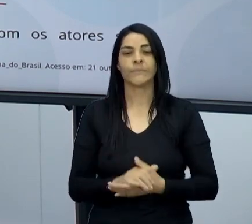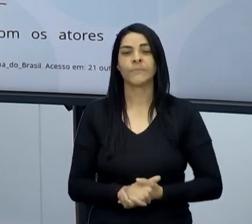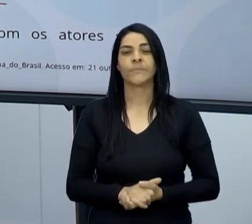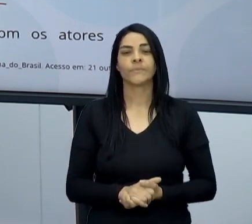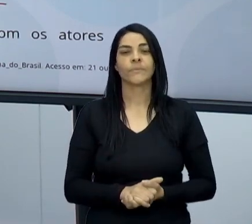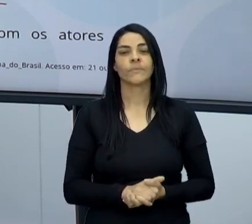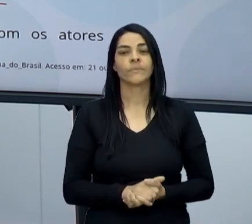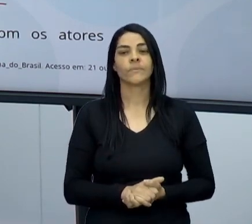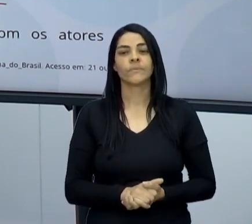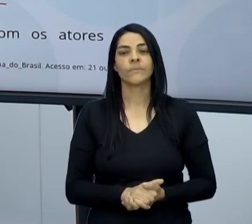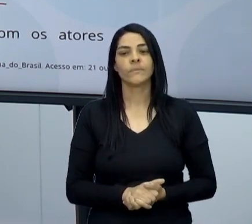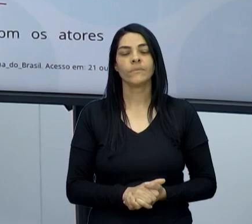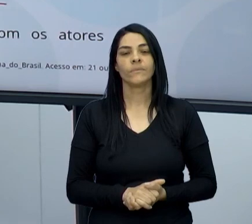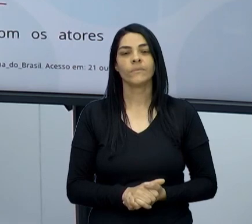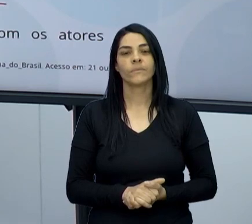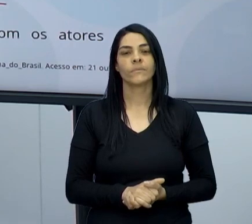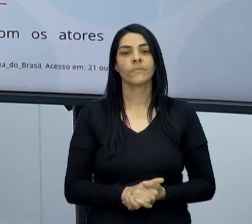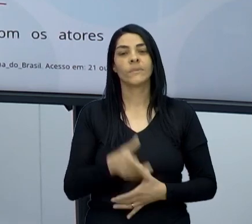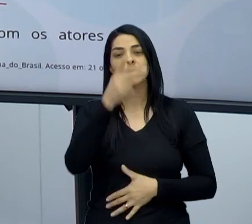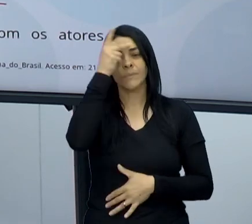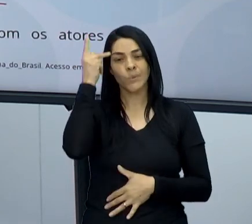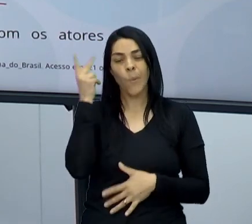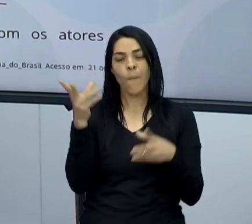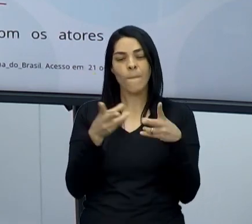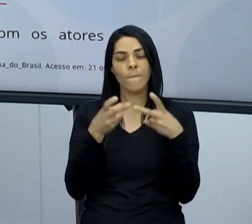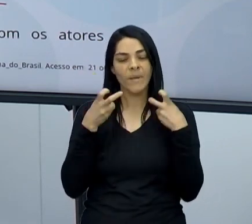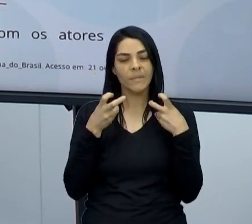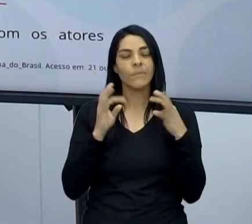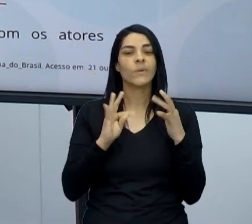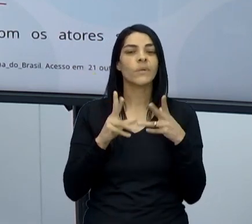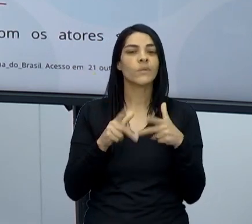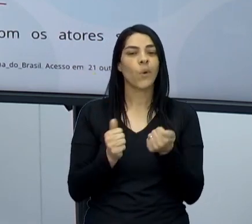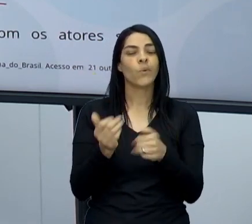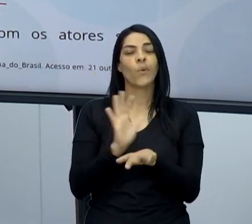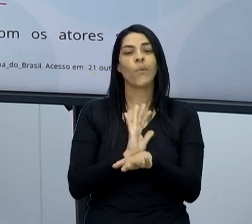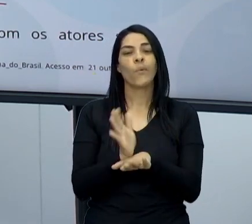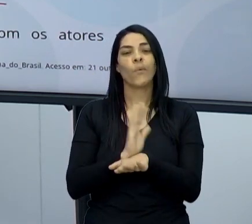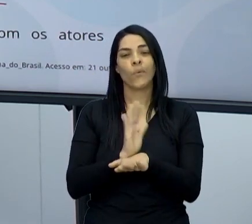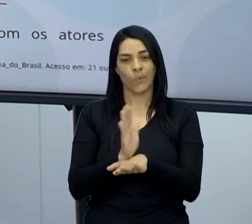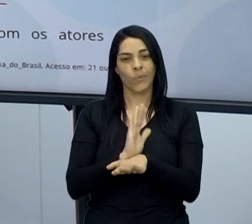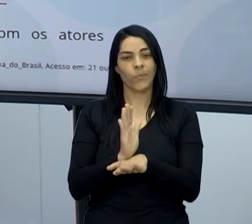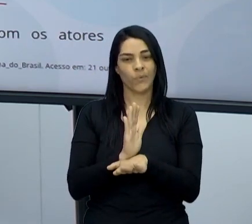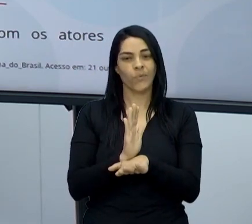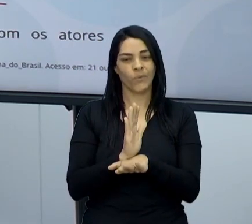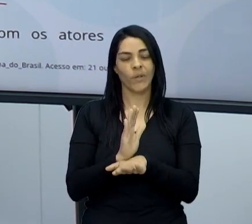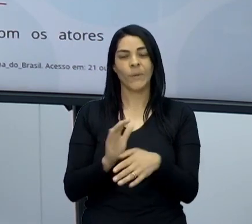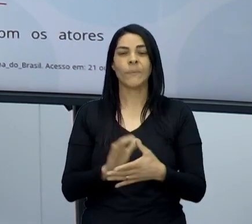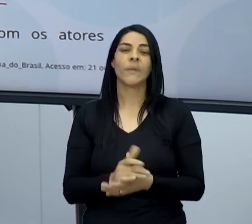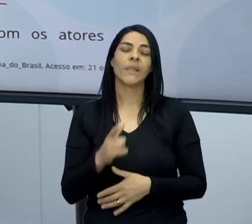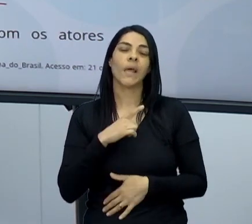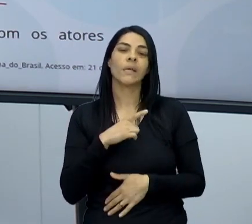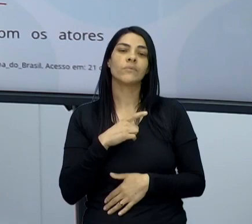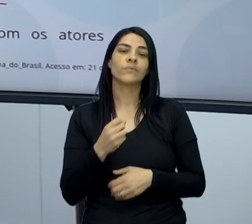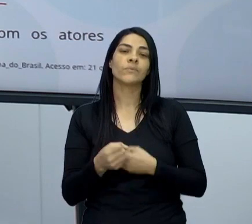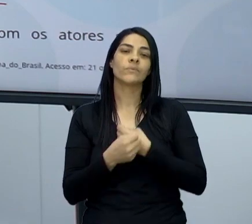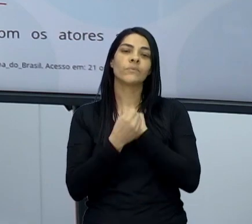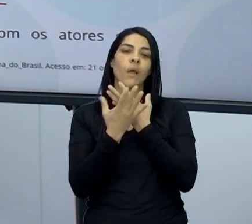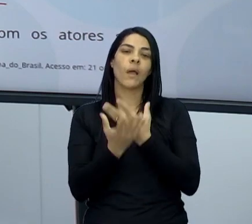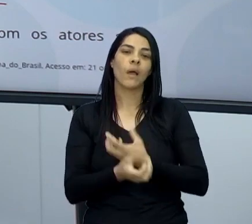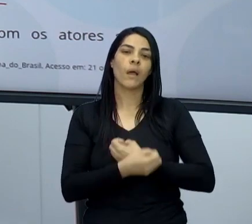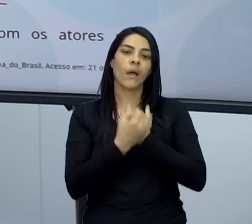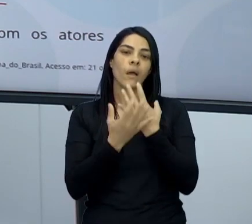vocês. Gente, vocês perceberam que todo filme ele daria uma grande notícia naqueles